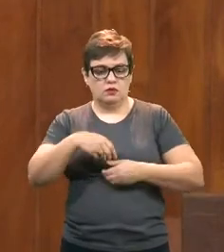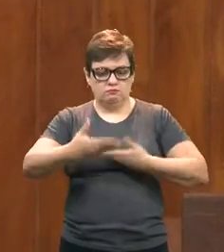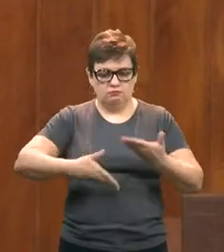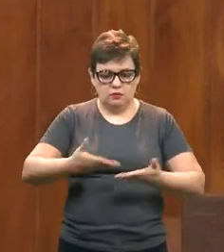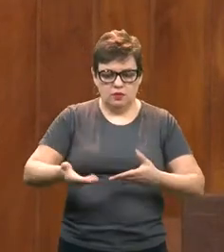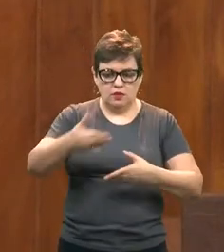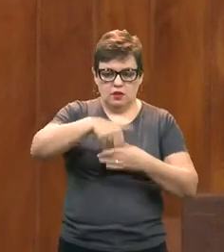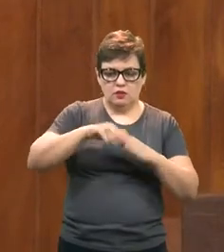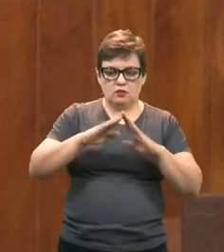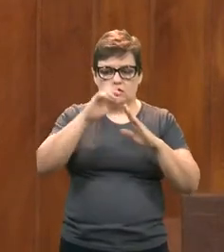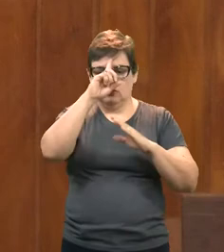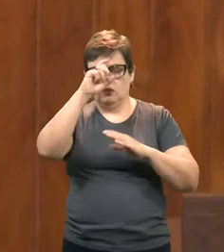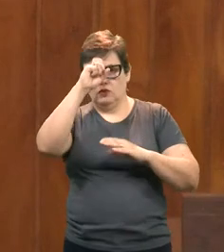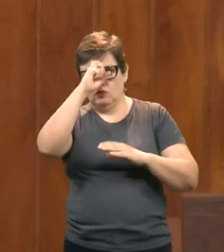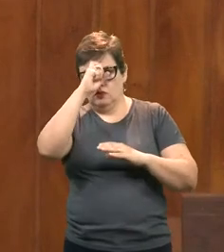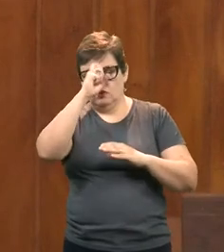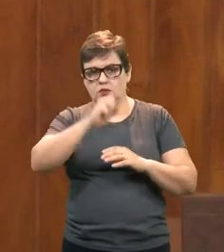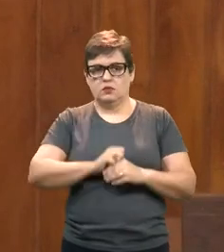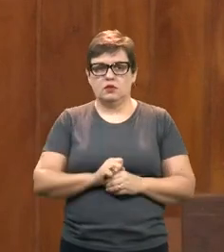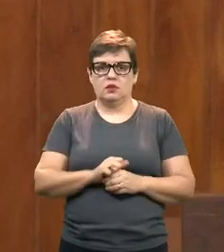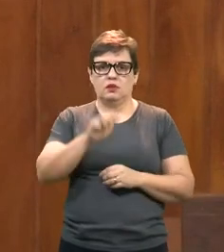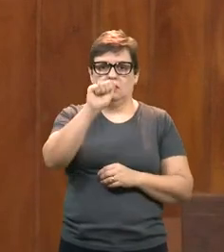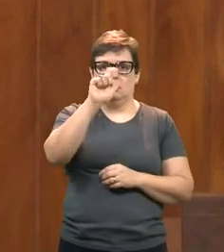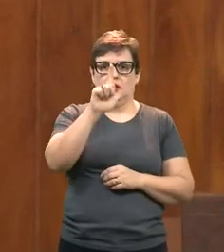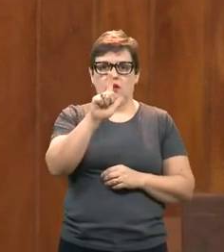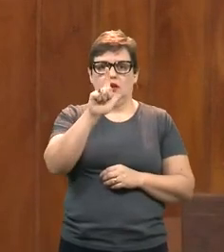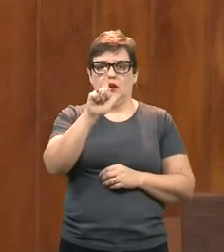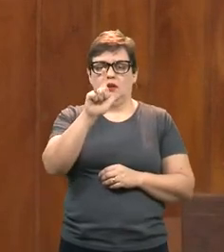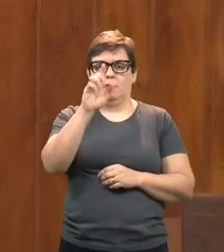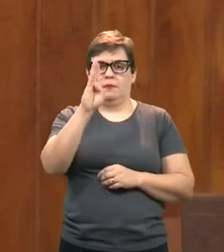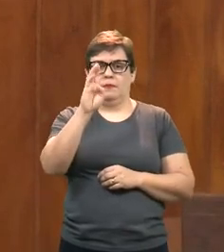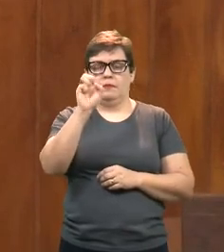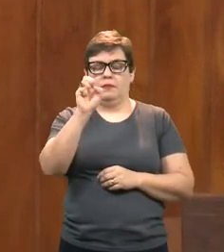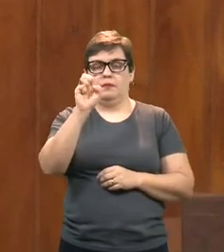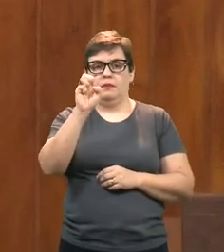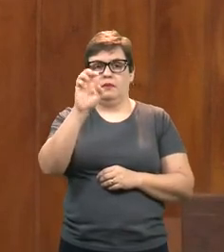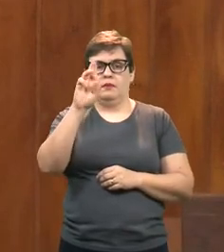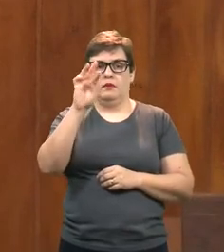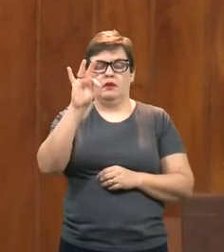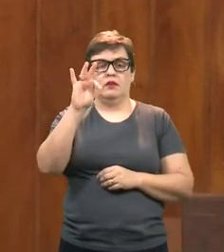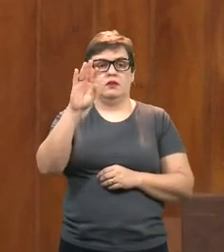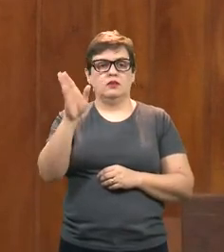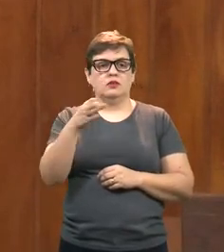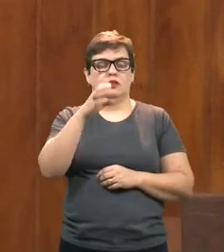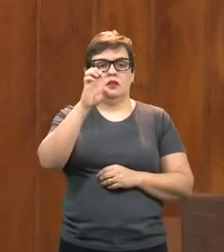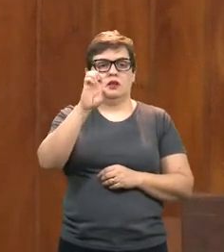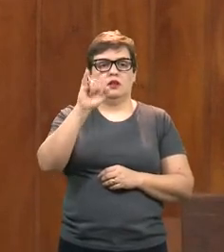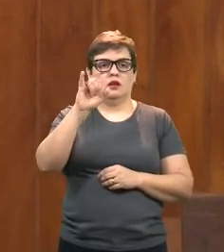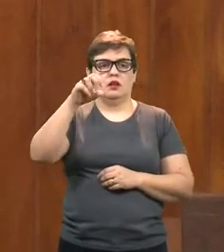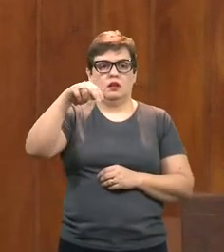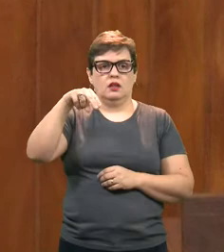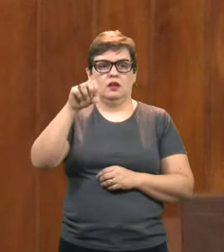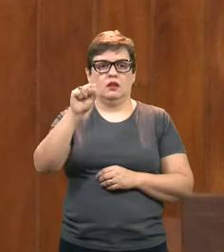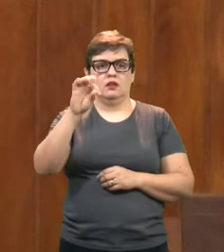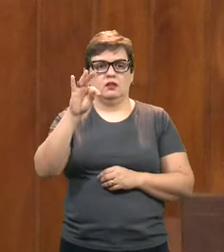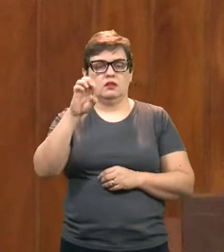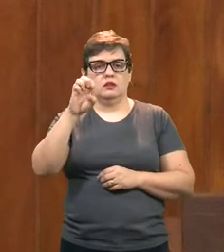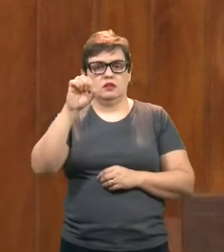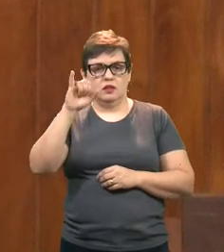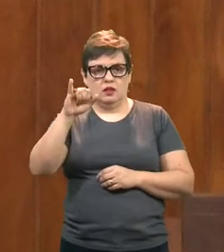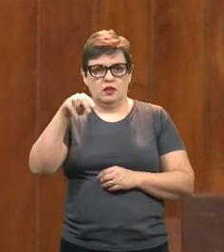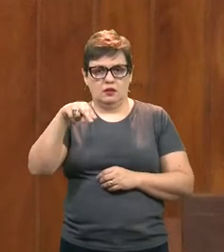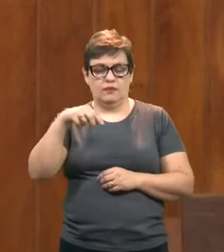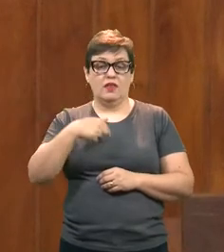Einstein. Inclusive, a pesquisa de cannabis dentro do Hospital Albert Einstein, fui eu que auxiliei na definição do